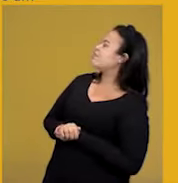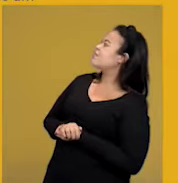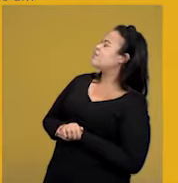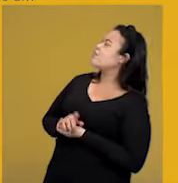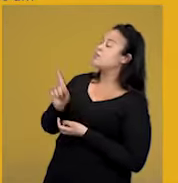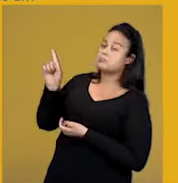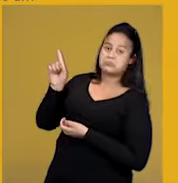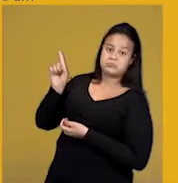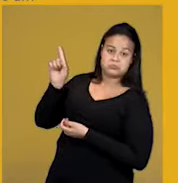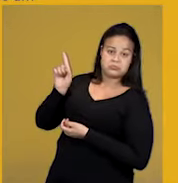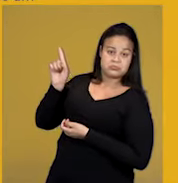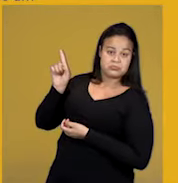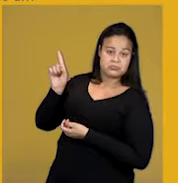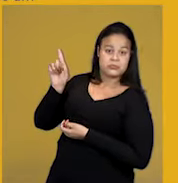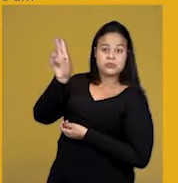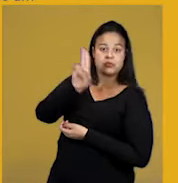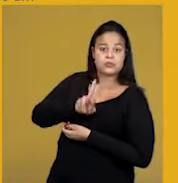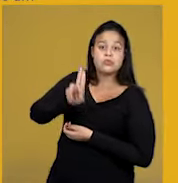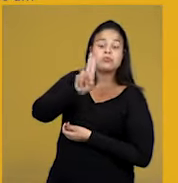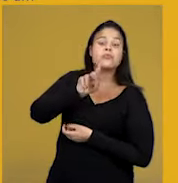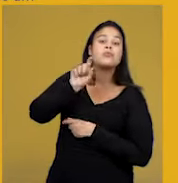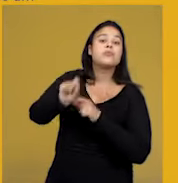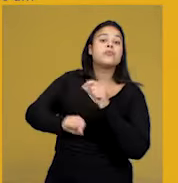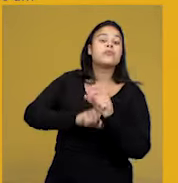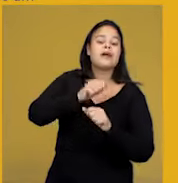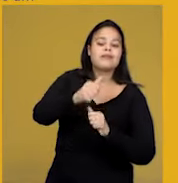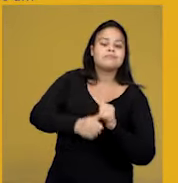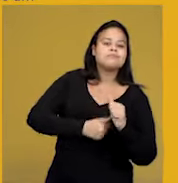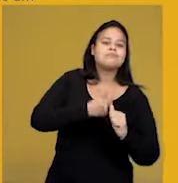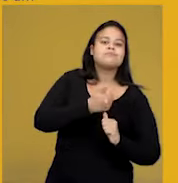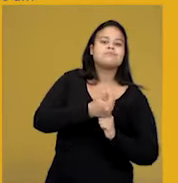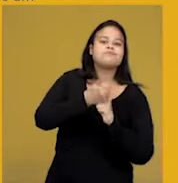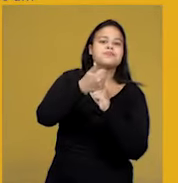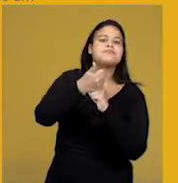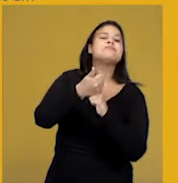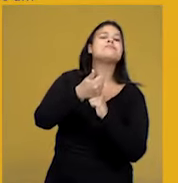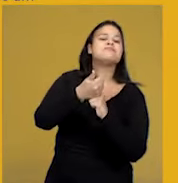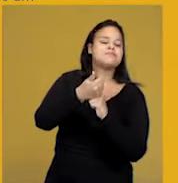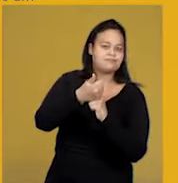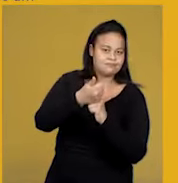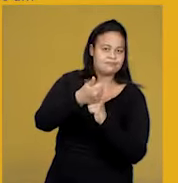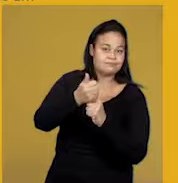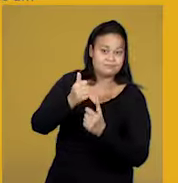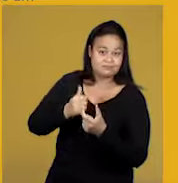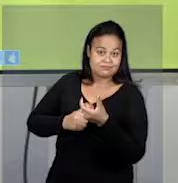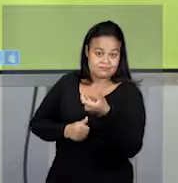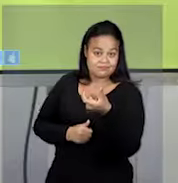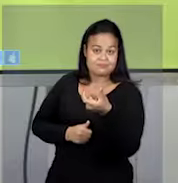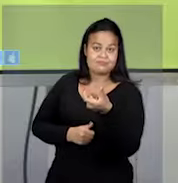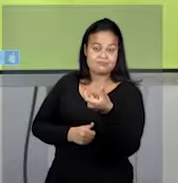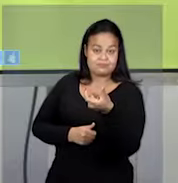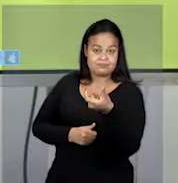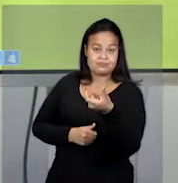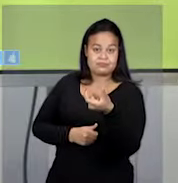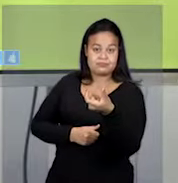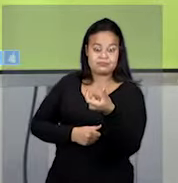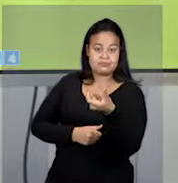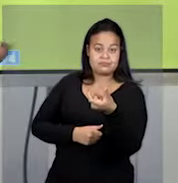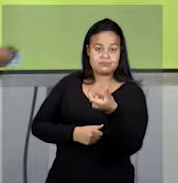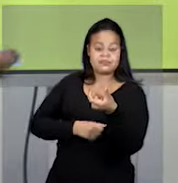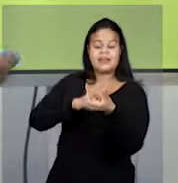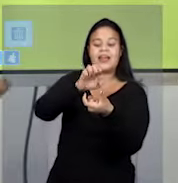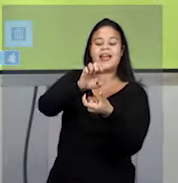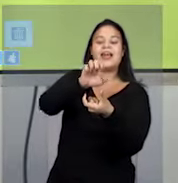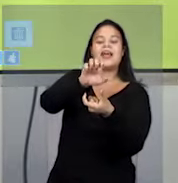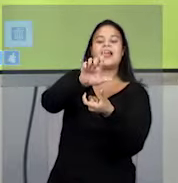o que tem a função de substituir a função de ficar no lugar do nome. Vamos